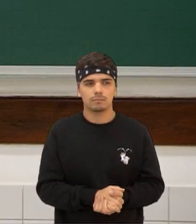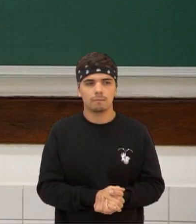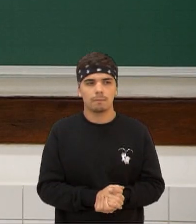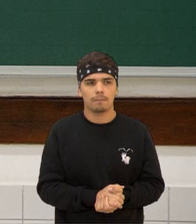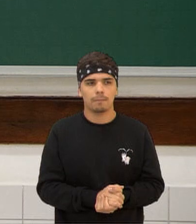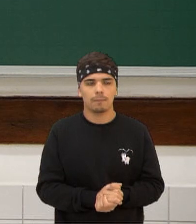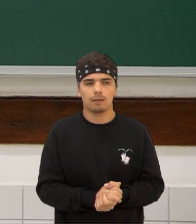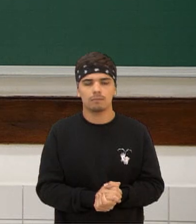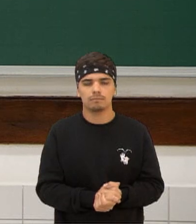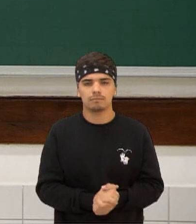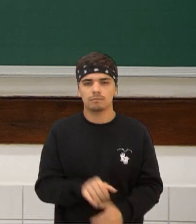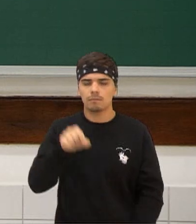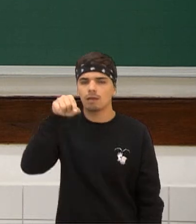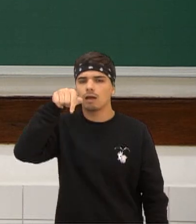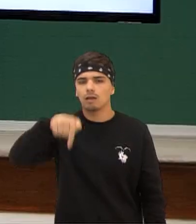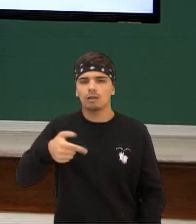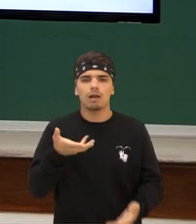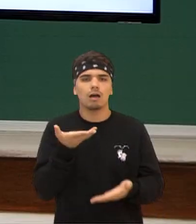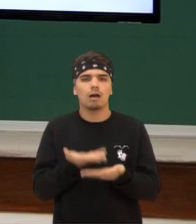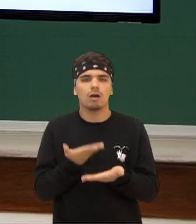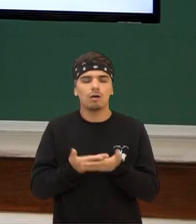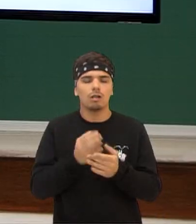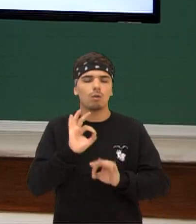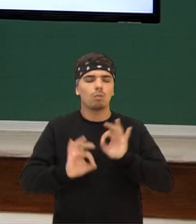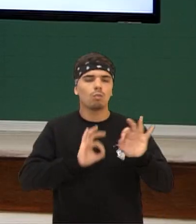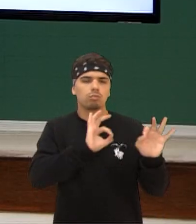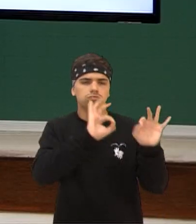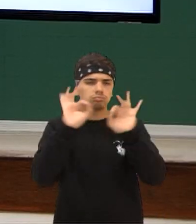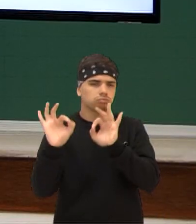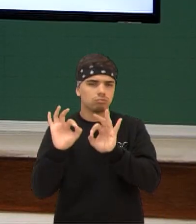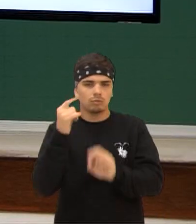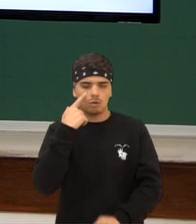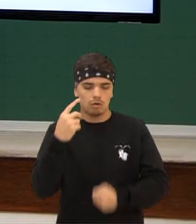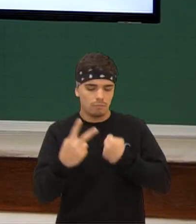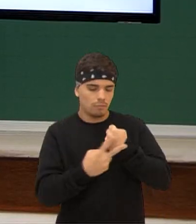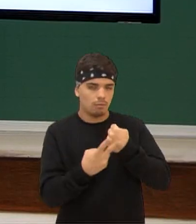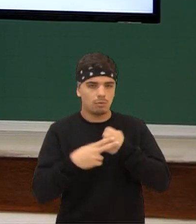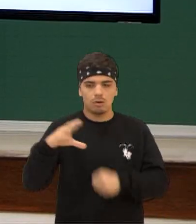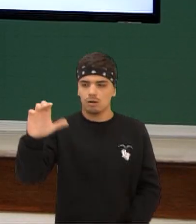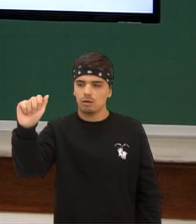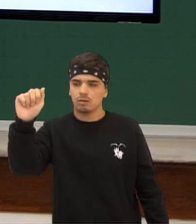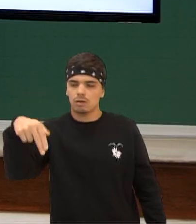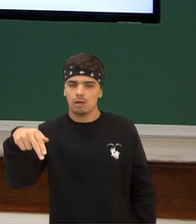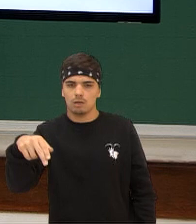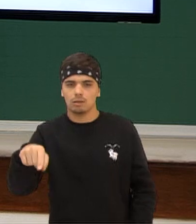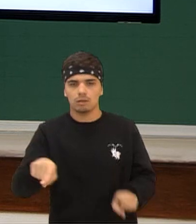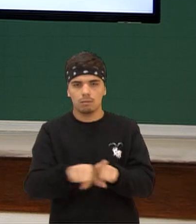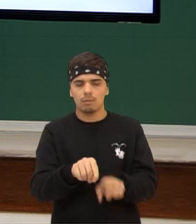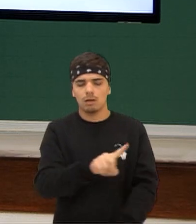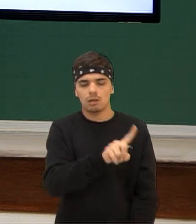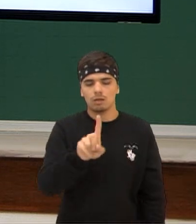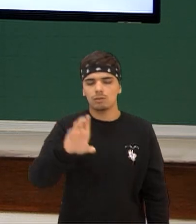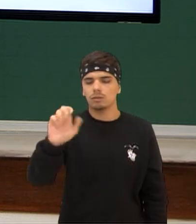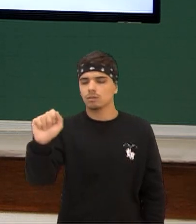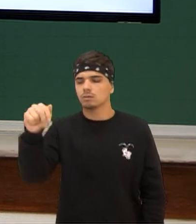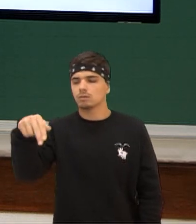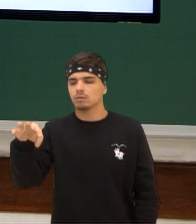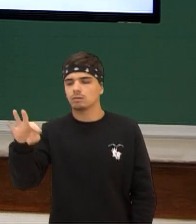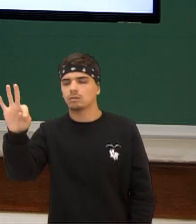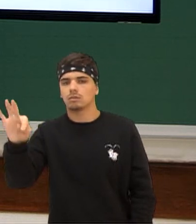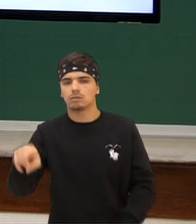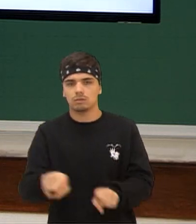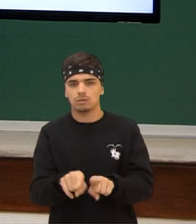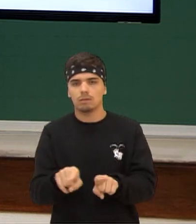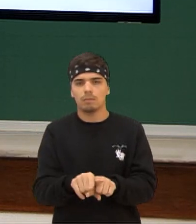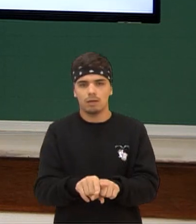muito bem então nessa aula O que que a gente viu a gente viu verbo quem não negativa quem na interrogativa